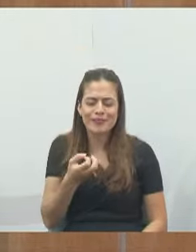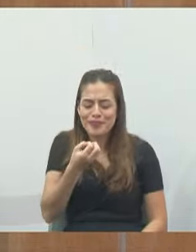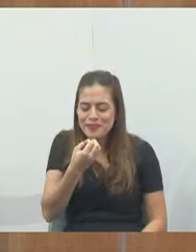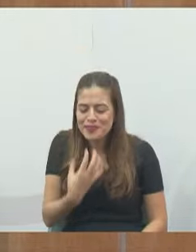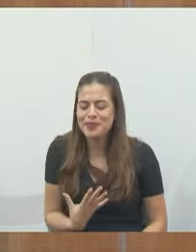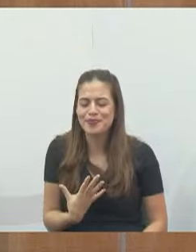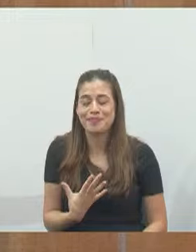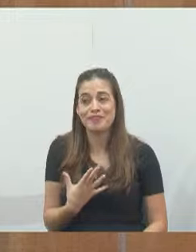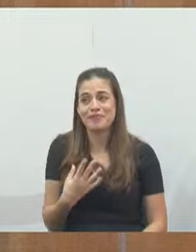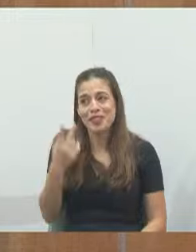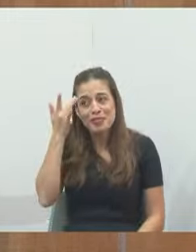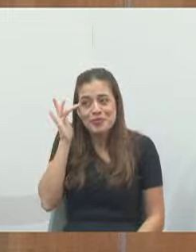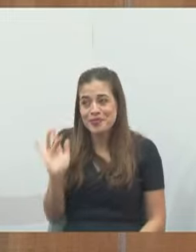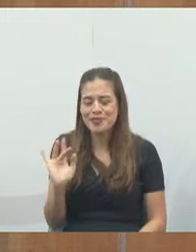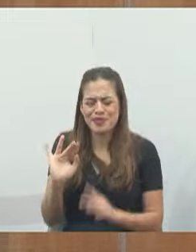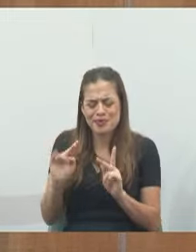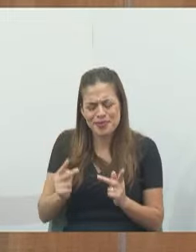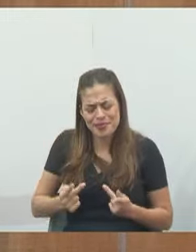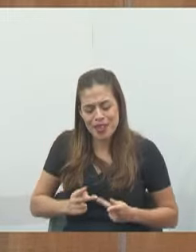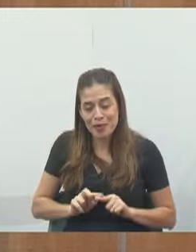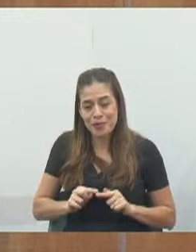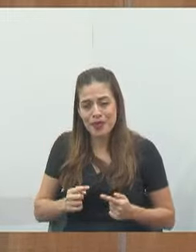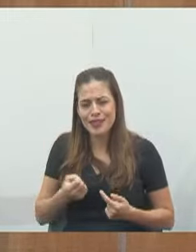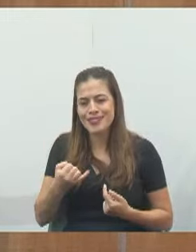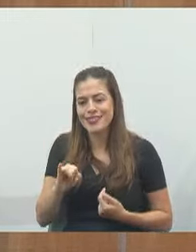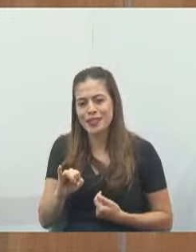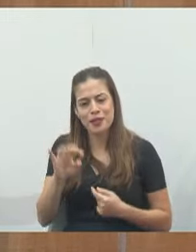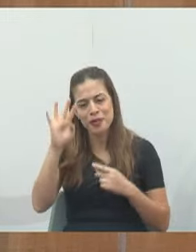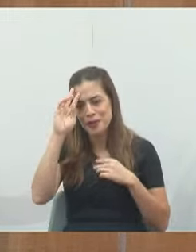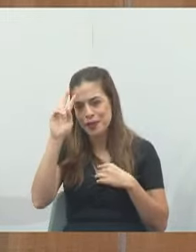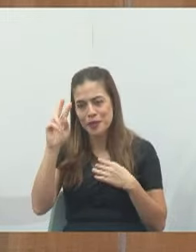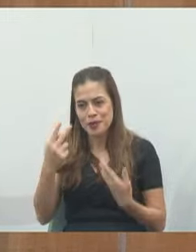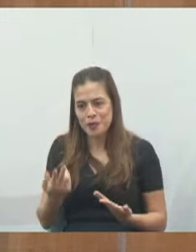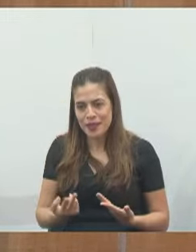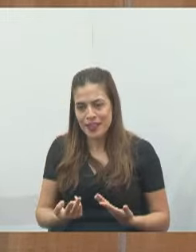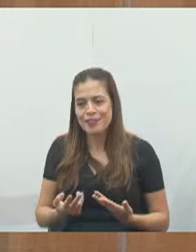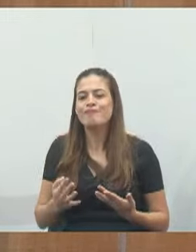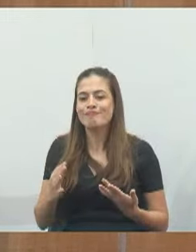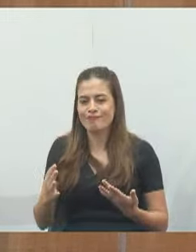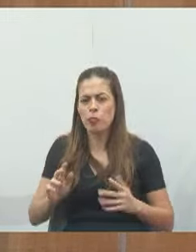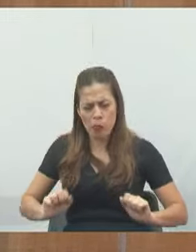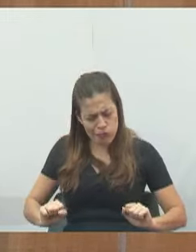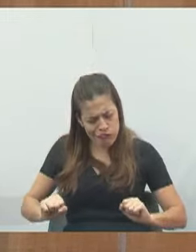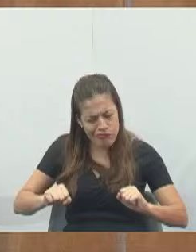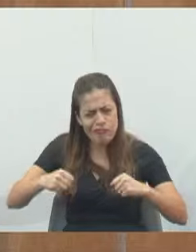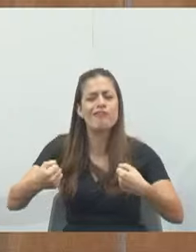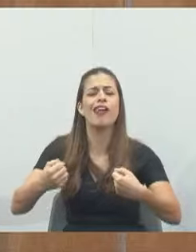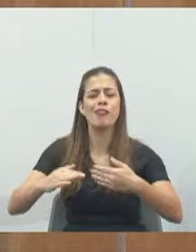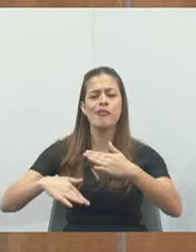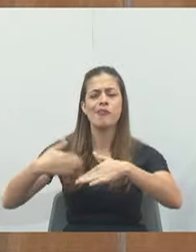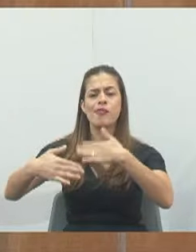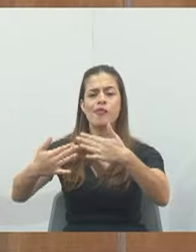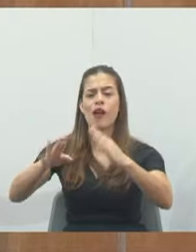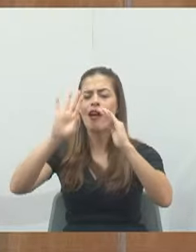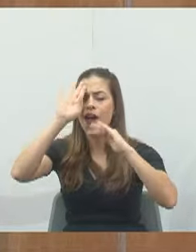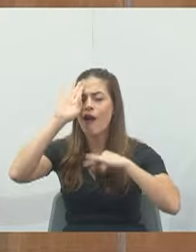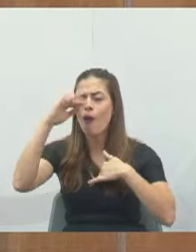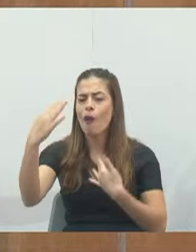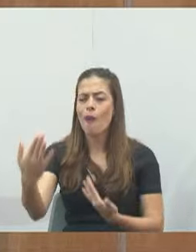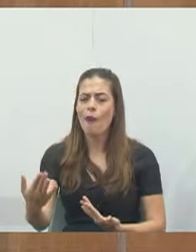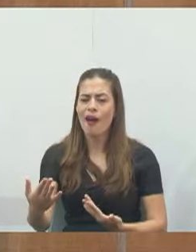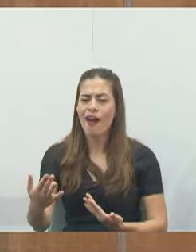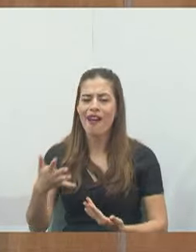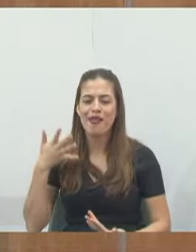mereço todas elas, tá? Mas se talvez eu não mereço, vou me empenhar ainda mais daqui para frente para honrar, né,